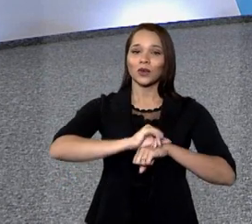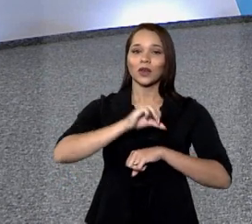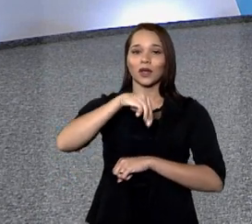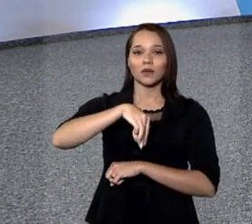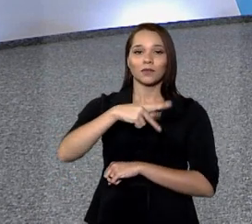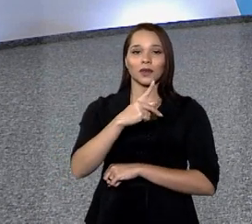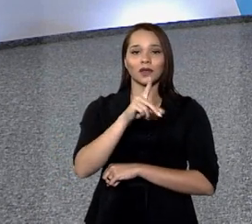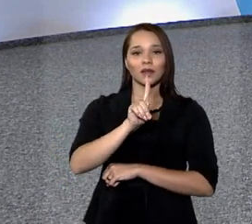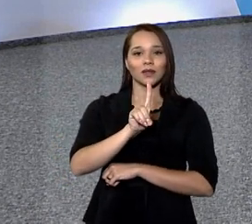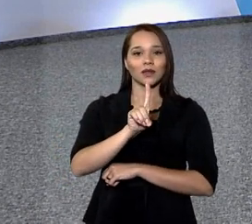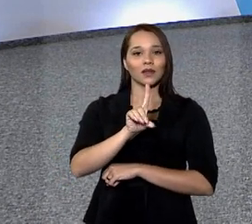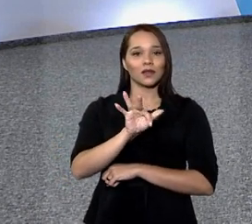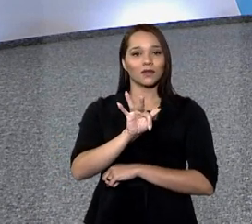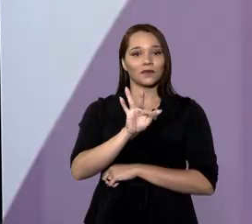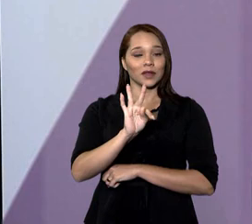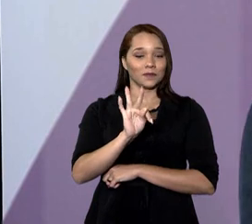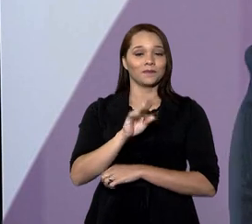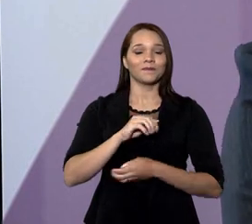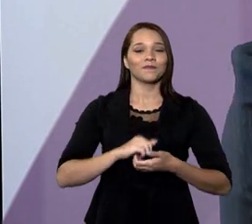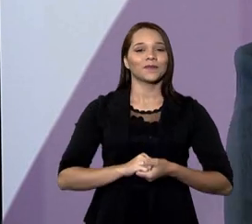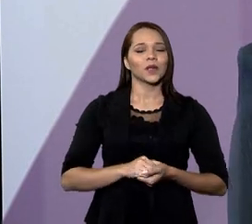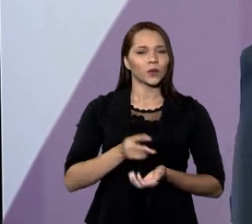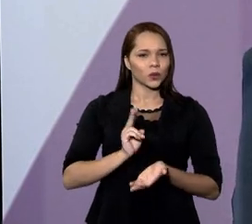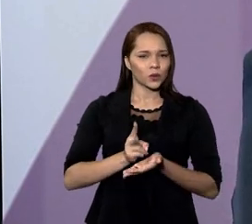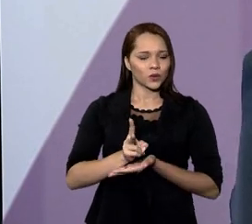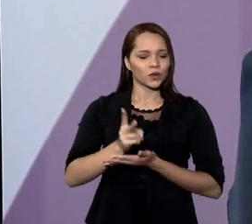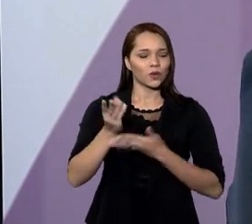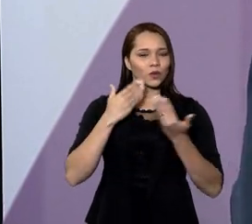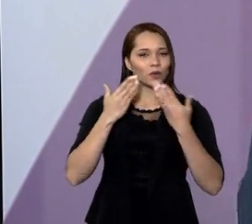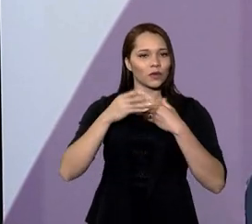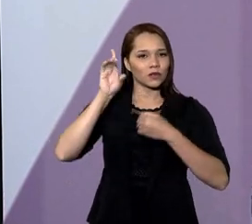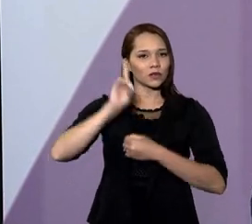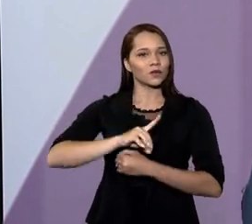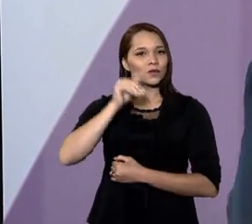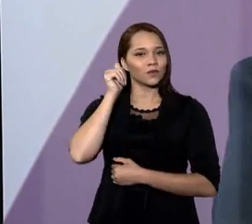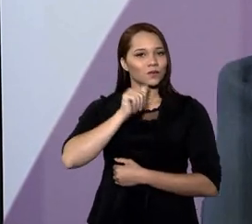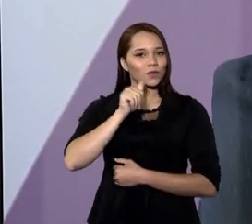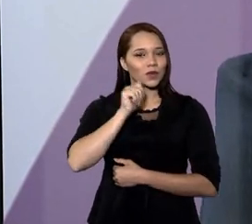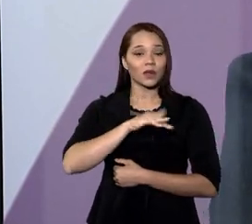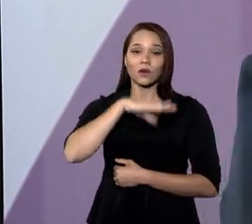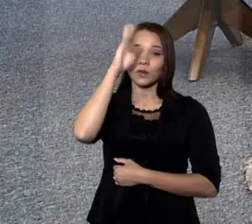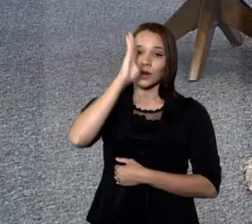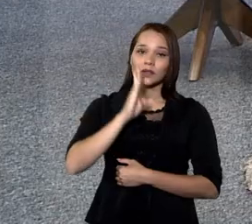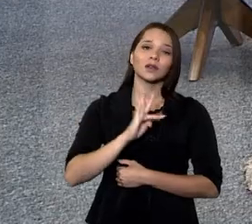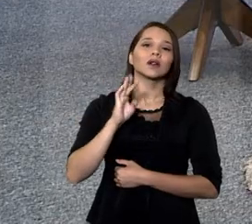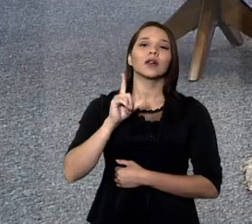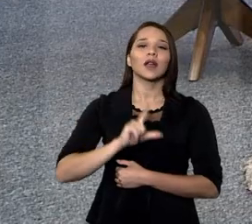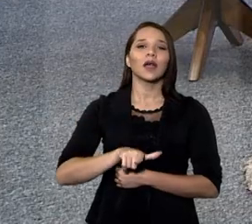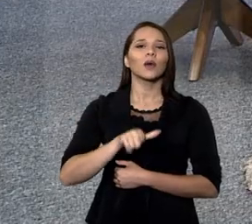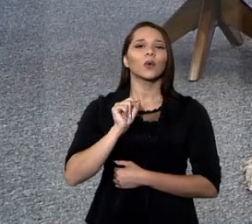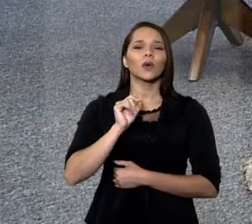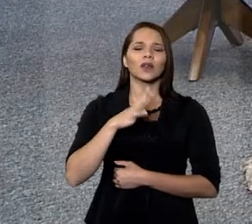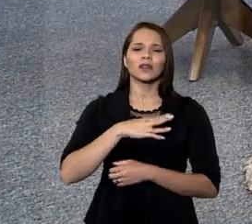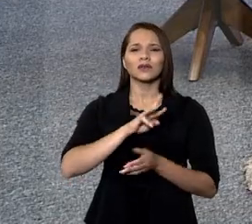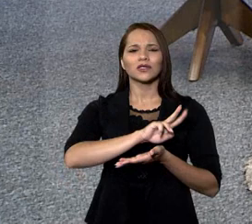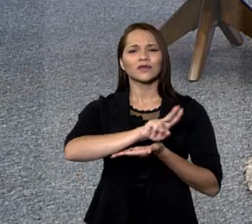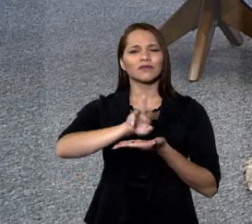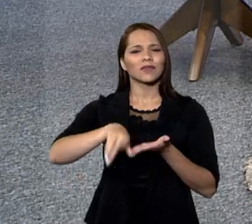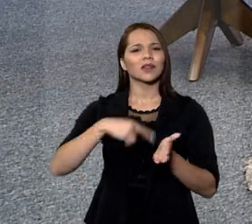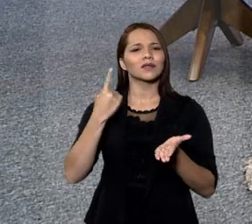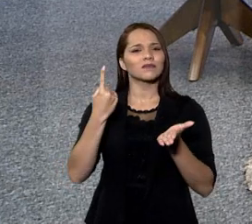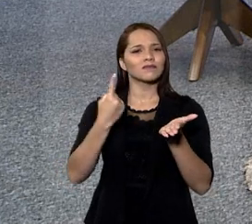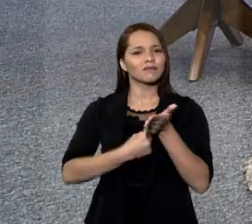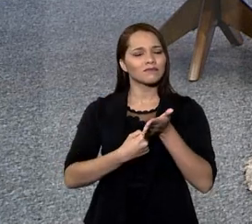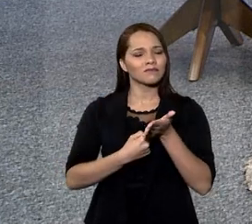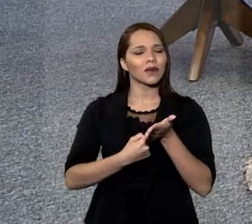do núcleo de gênero do mpdft bom continua nossa conversa sobre os direitos das mulheres no brasil ele é signatário de vários